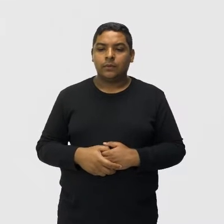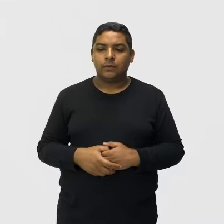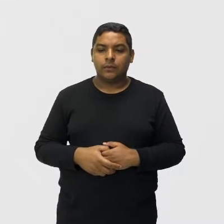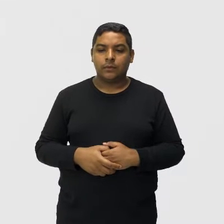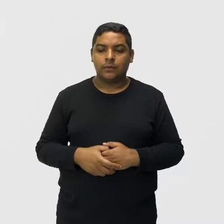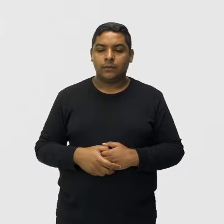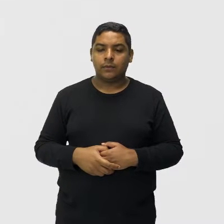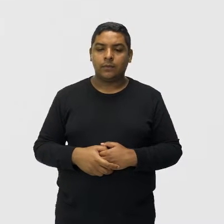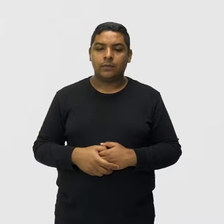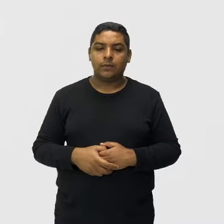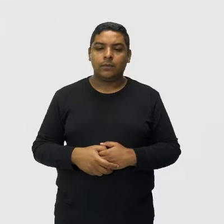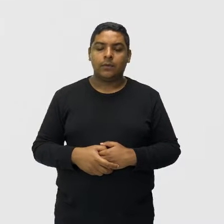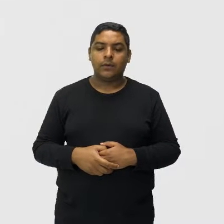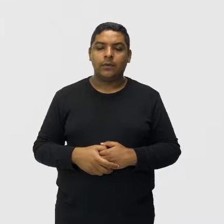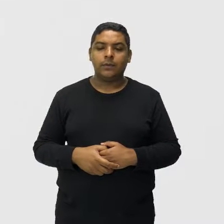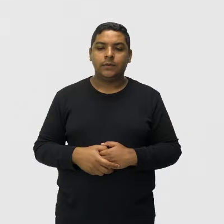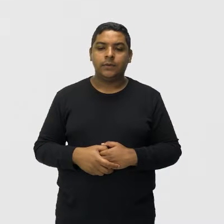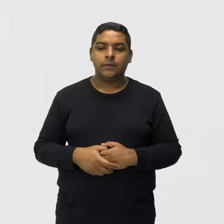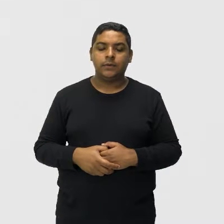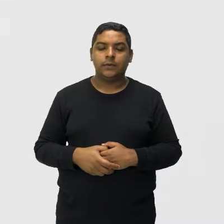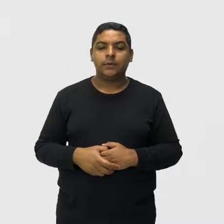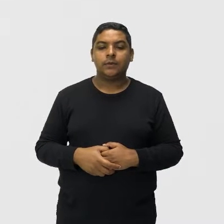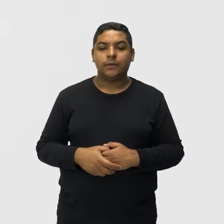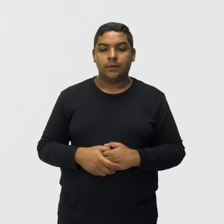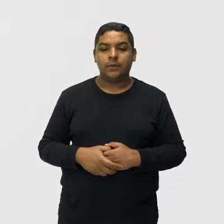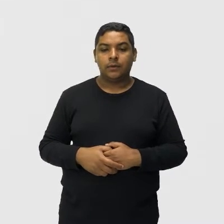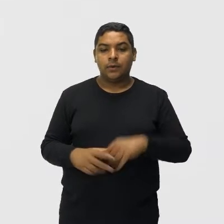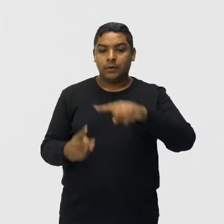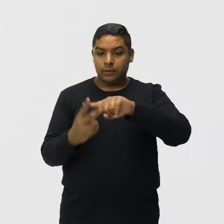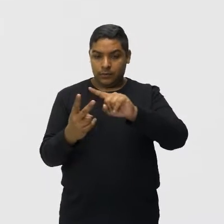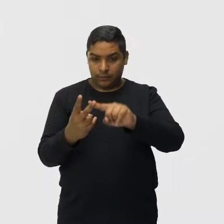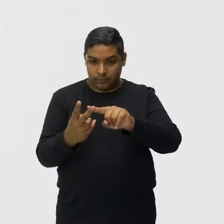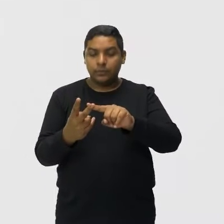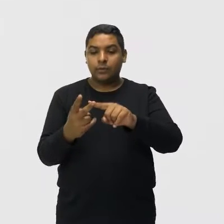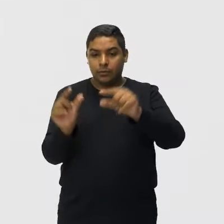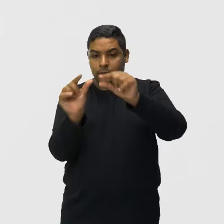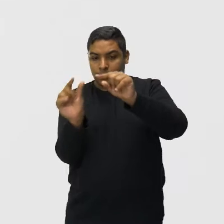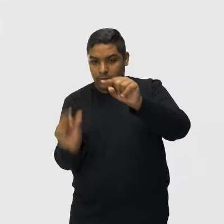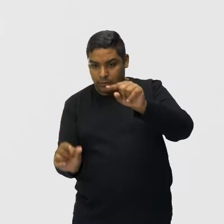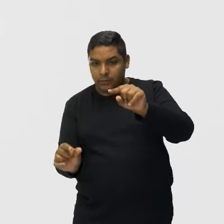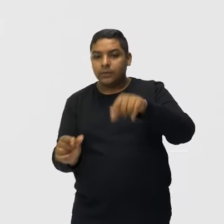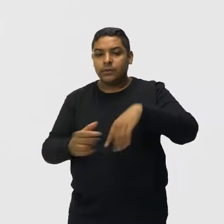O carbono com a dupla ligação.